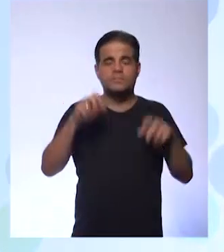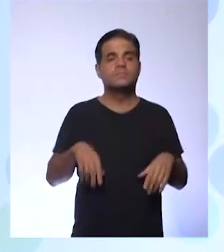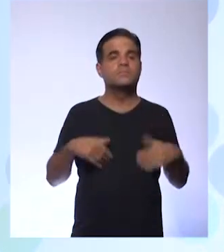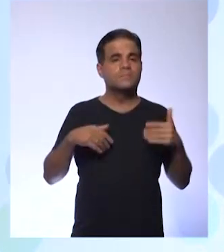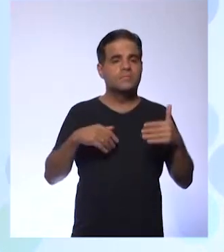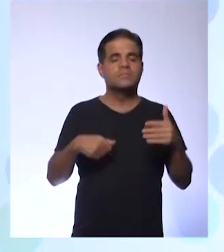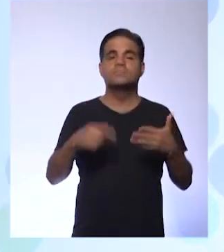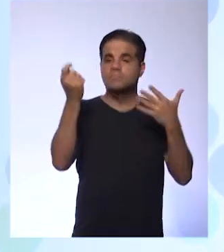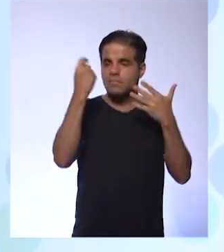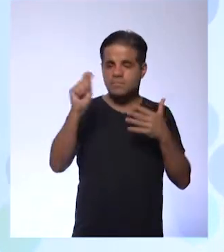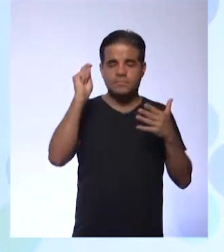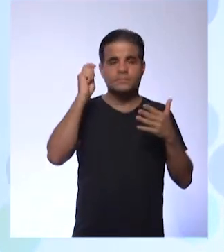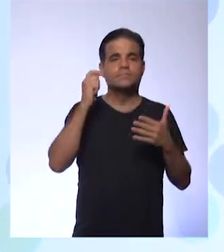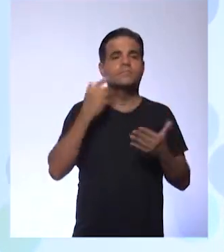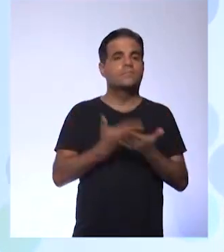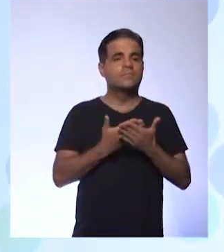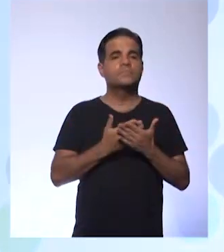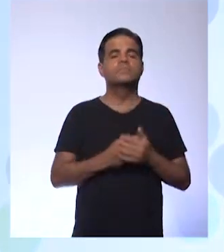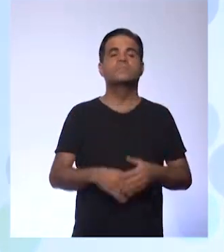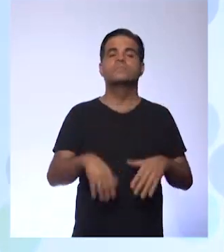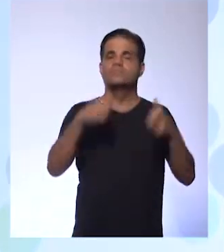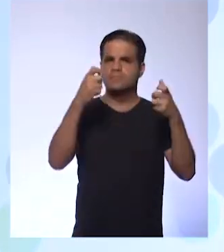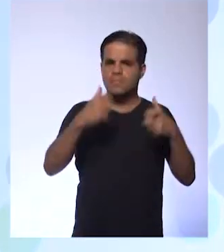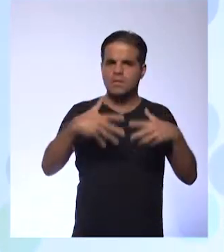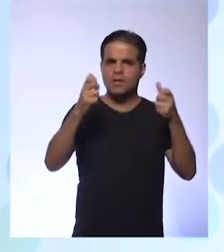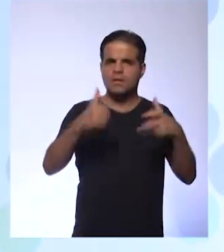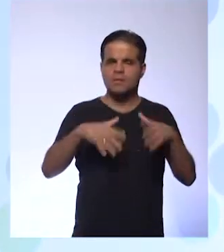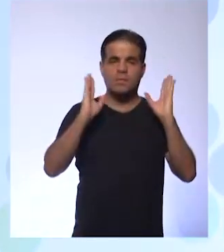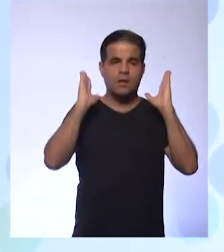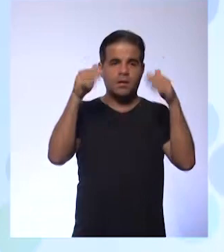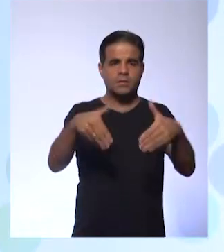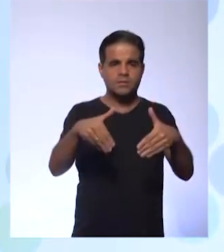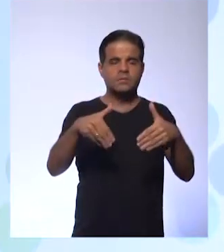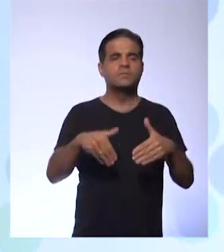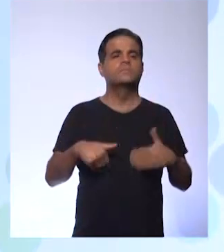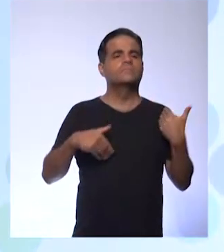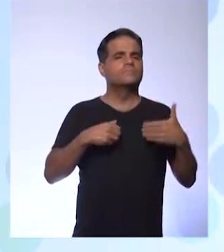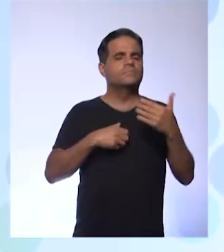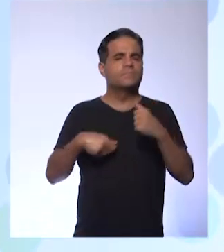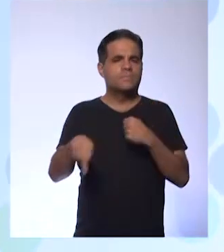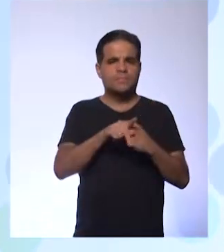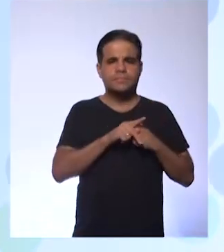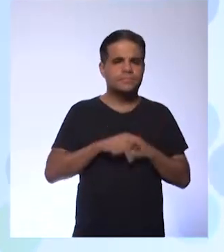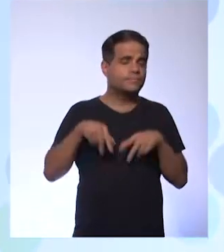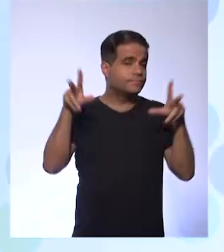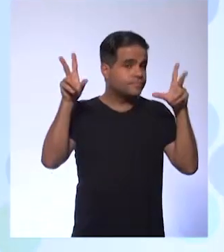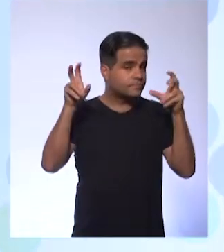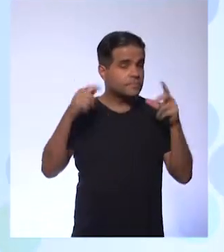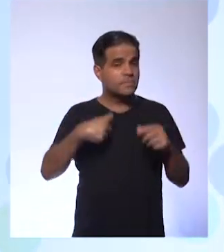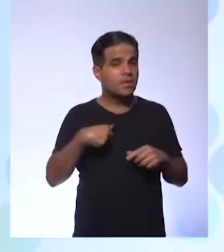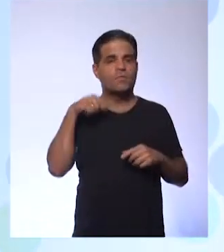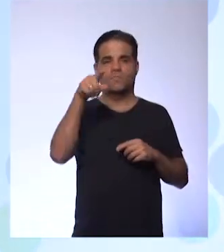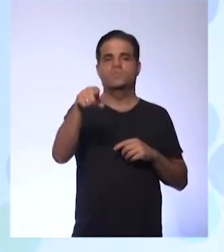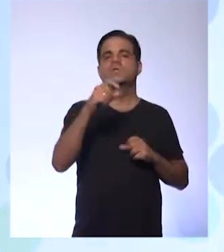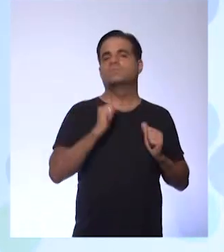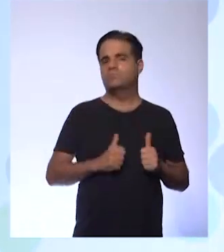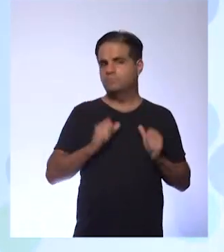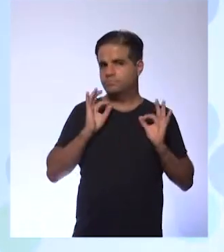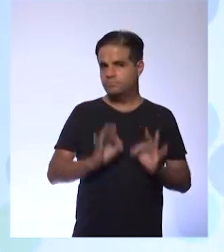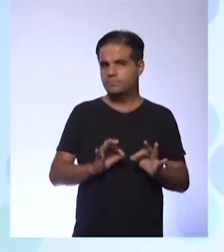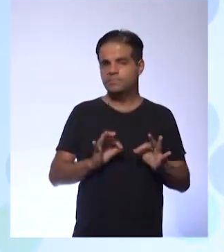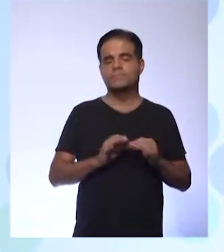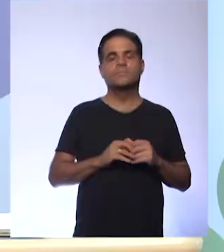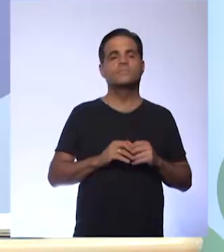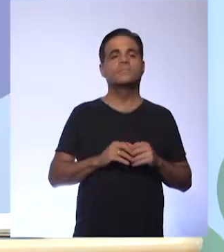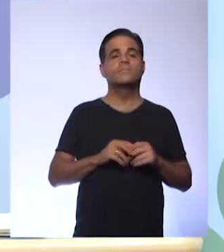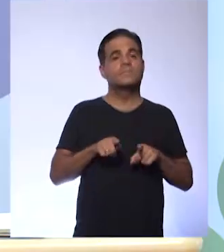para acertar, porque E o enunciado estava bem no enfoque dos pronomes, dos termos eu e você, tá bom?